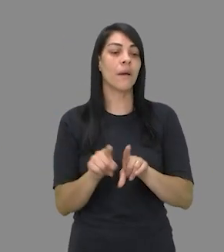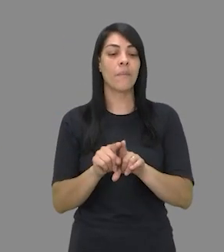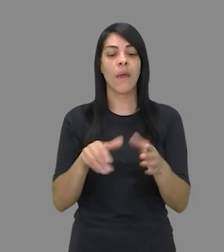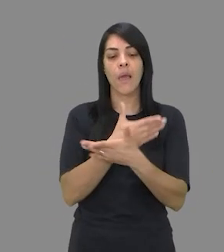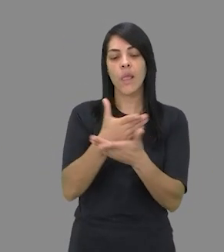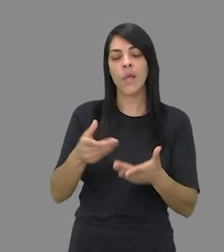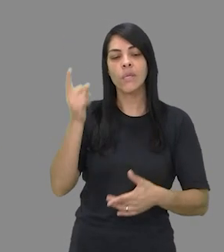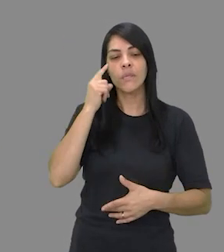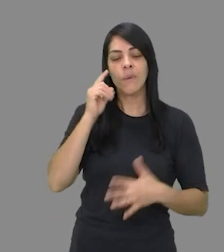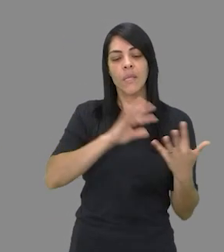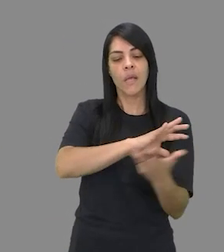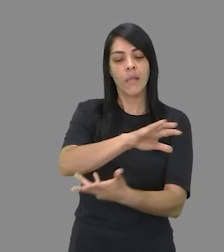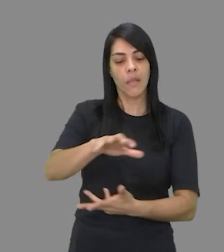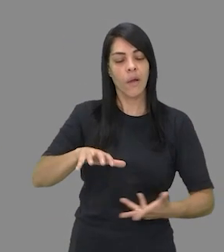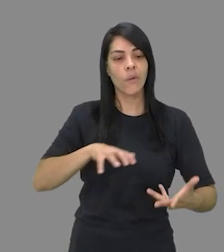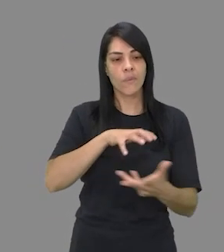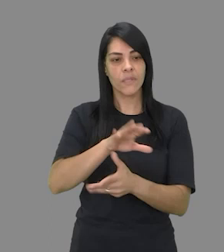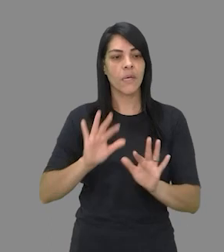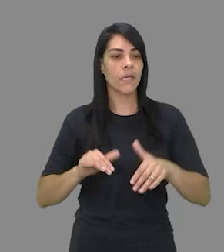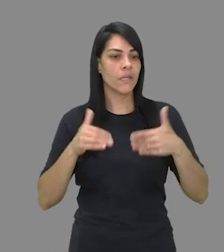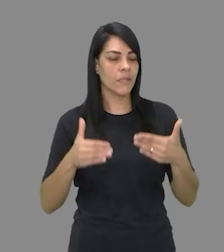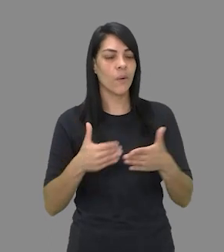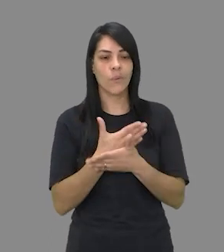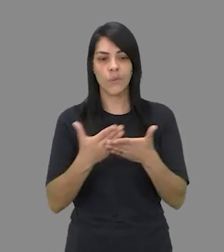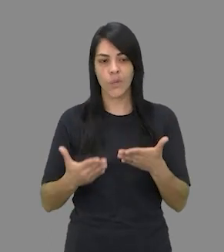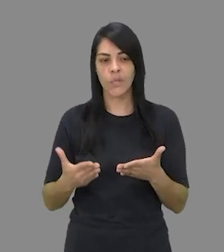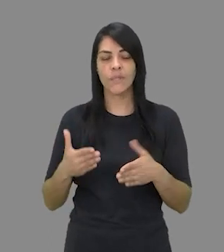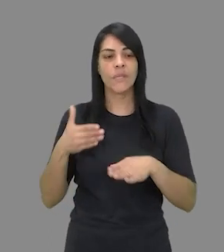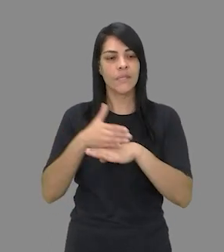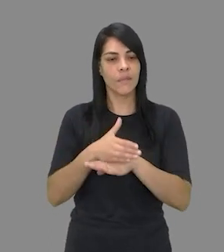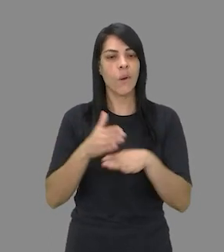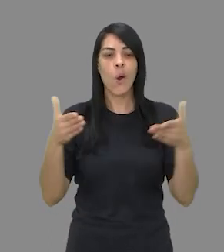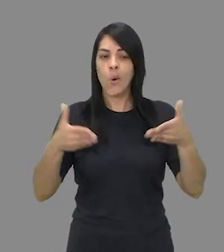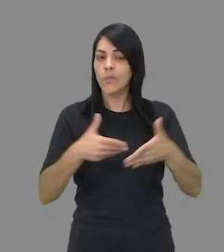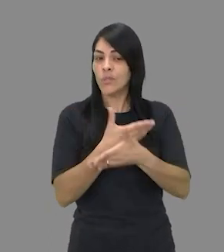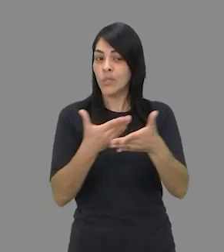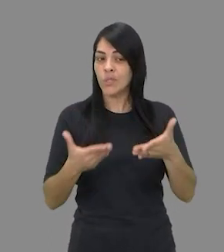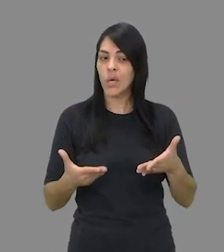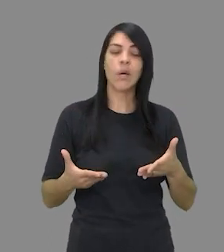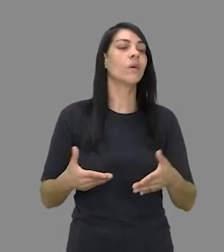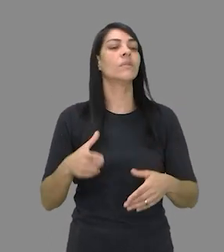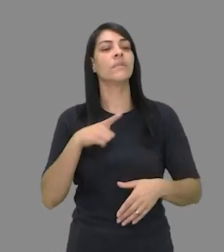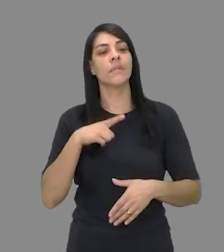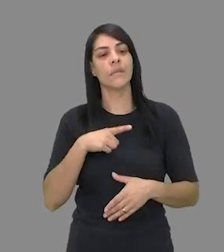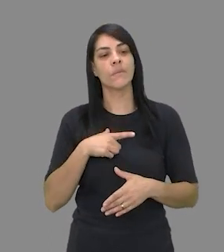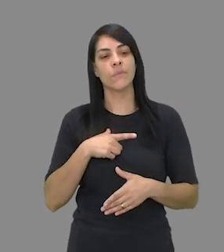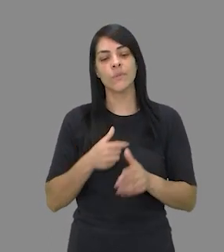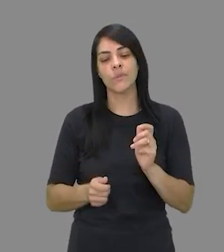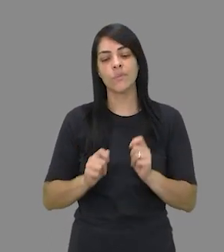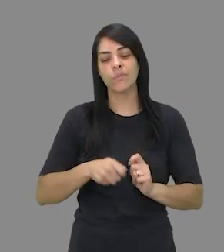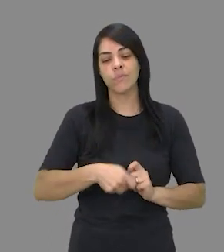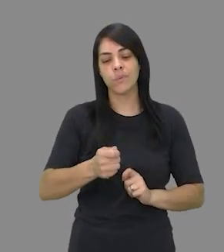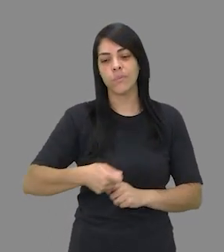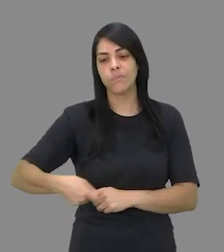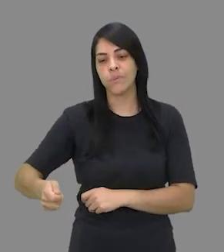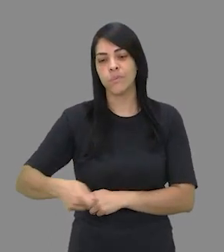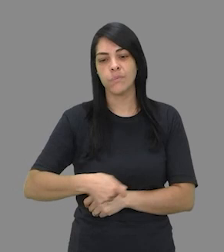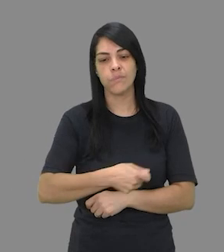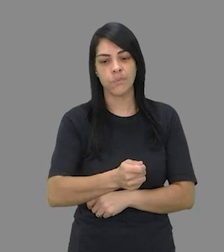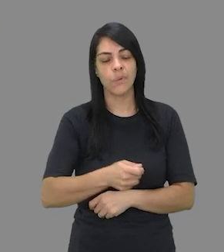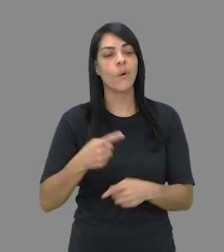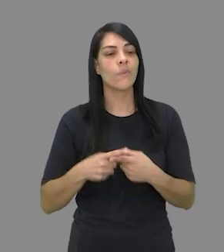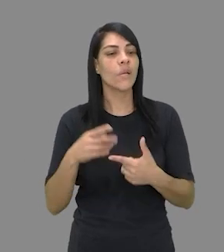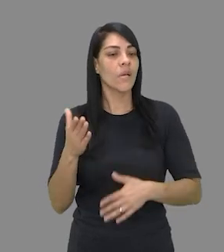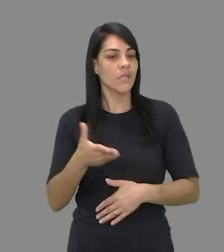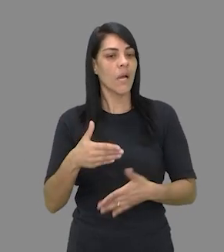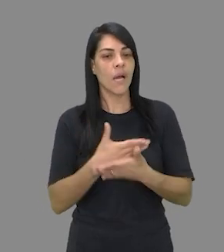globalização realmente. Então, entramos. Hoje, estamos aqui com o tênis de mesa. Por quê? Porque já já a gente vai falar